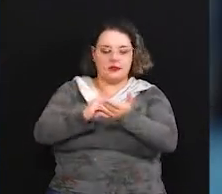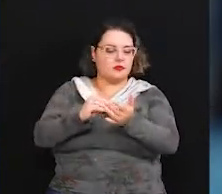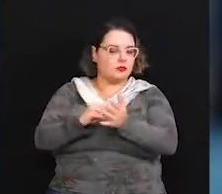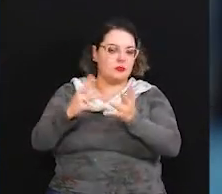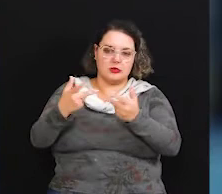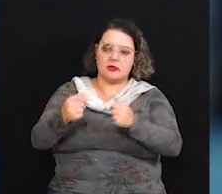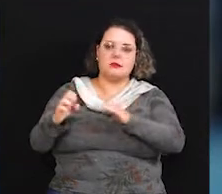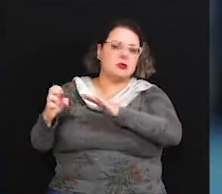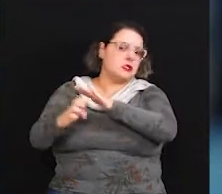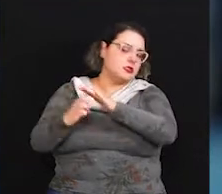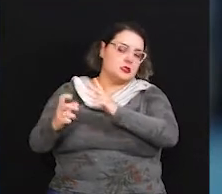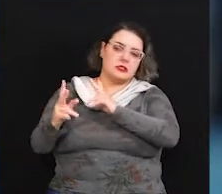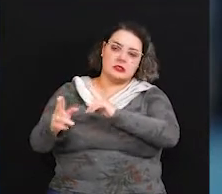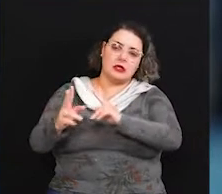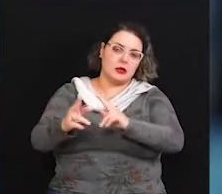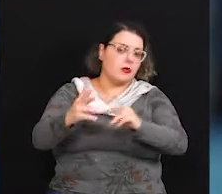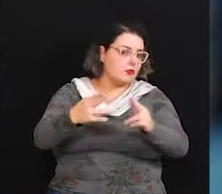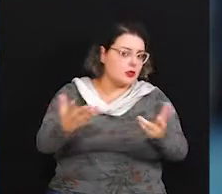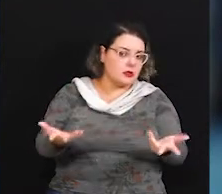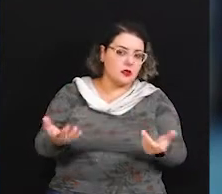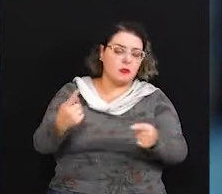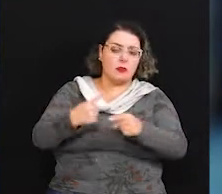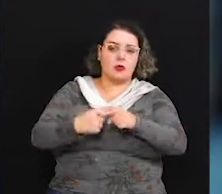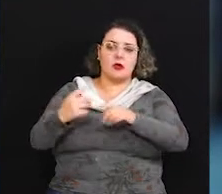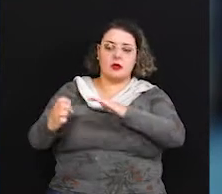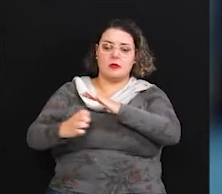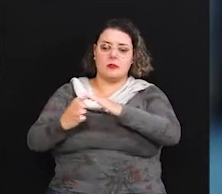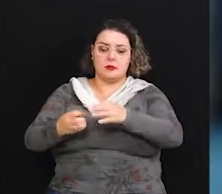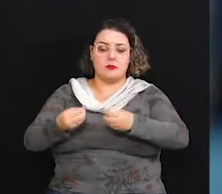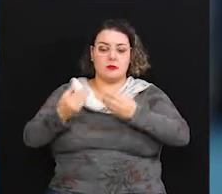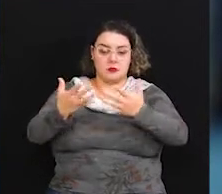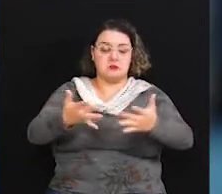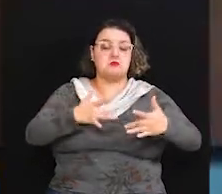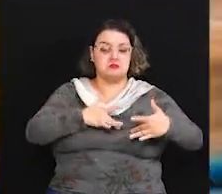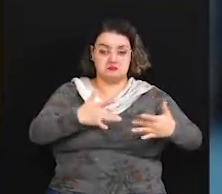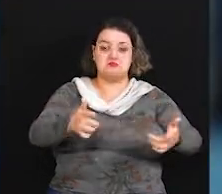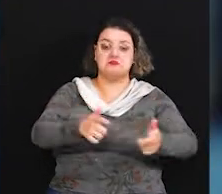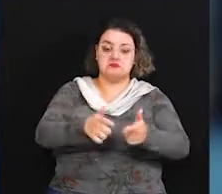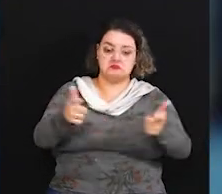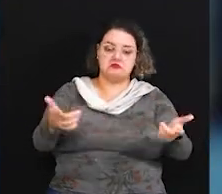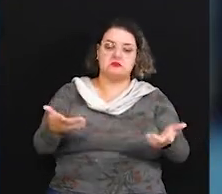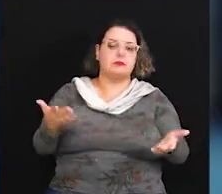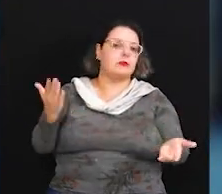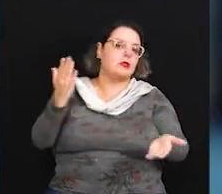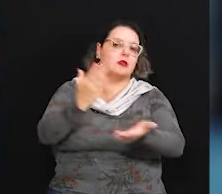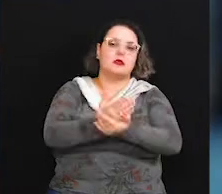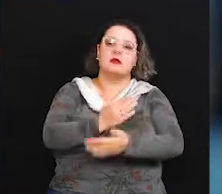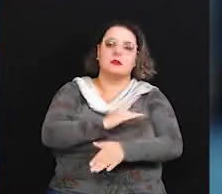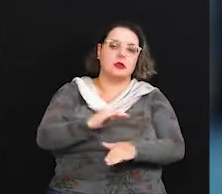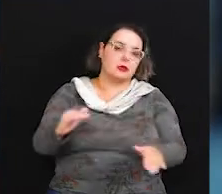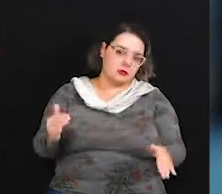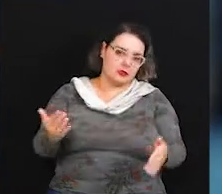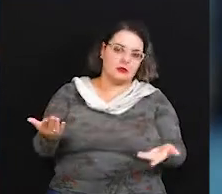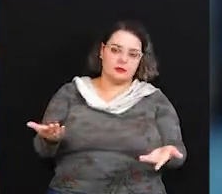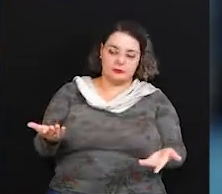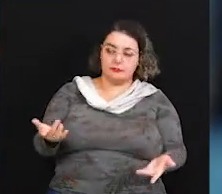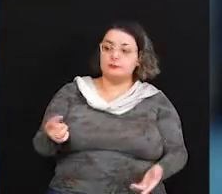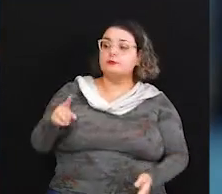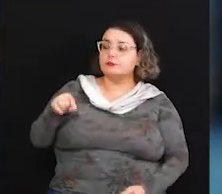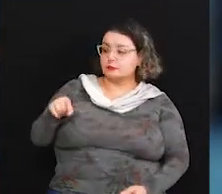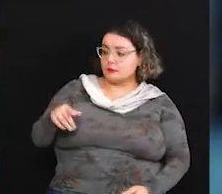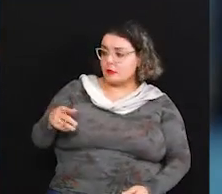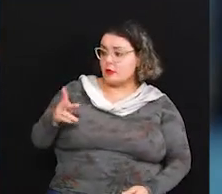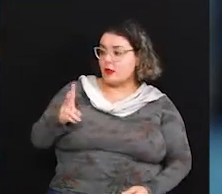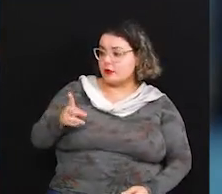e as empresas também, né? As empresas, porque a empresa fazia uma doação grande, sempre pararam de fazer. É por isso que a